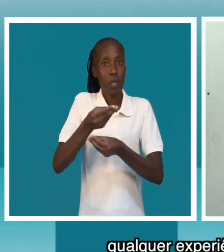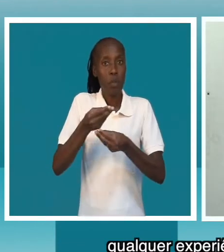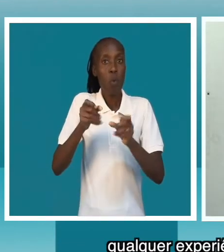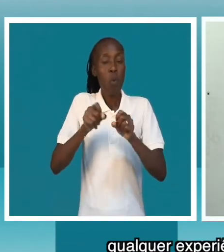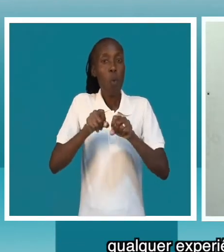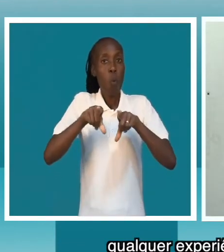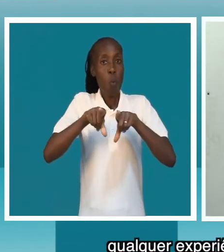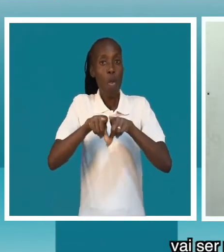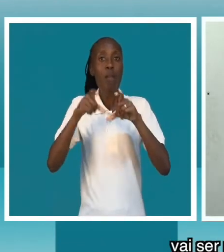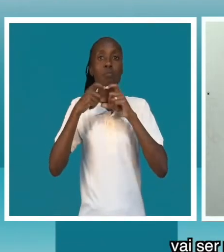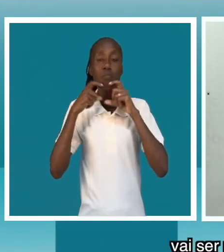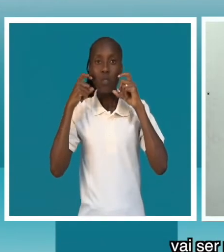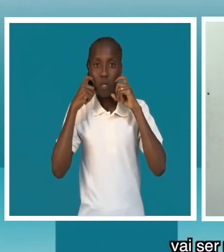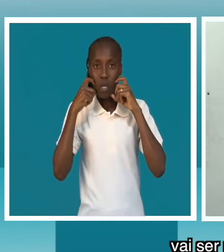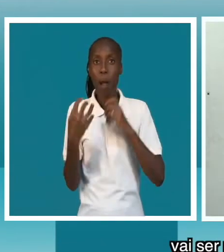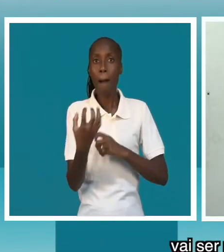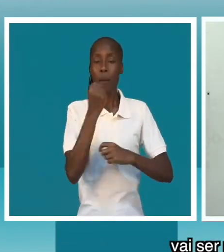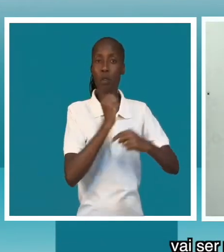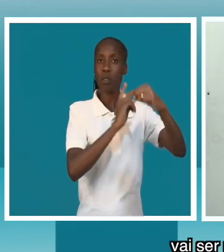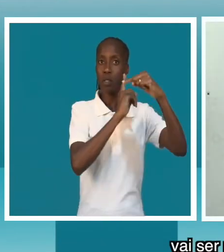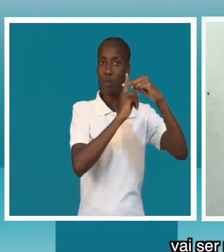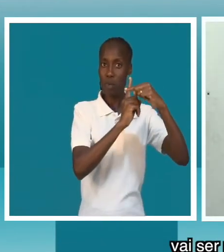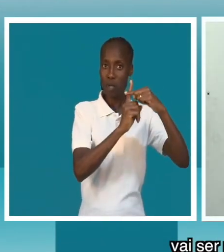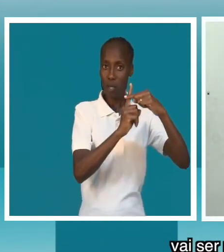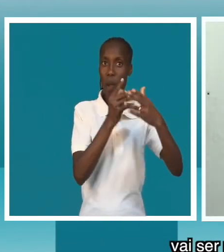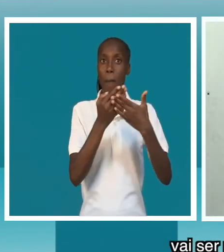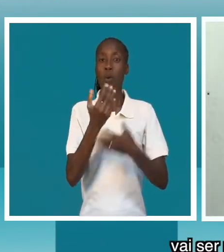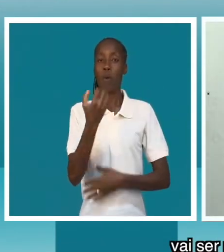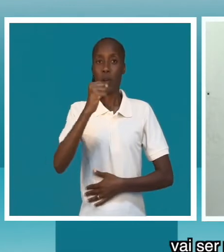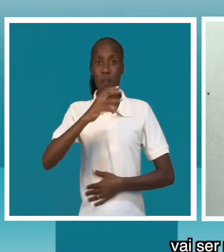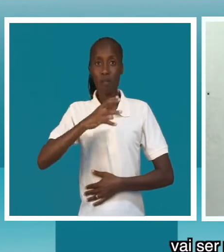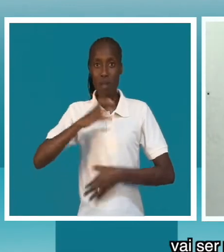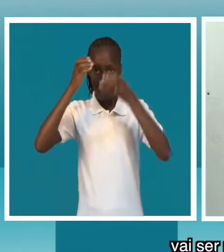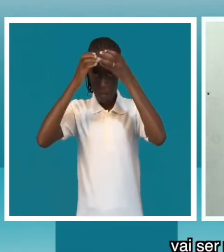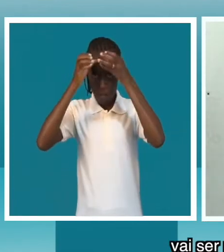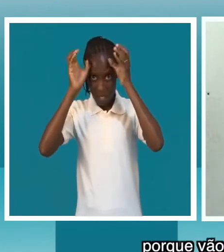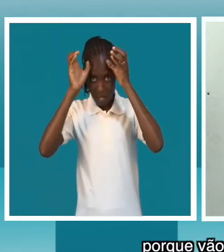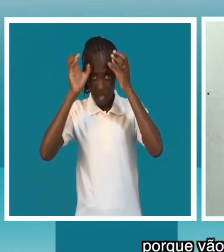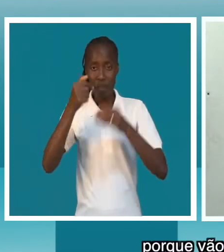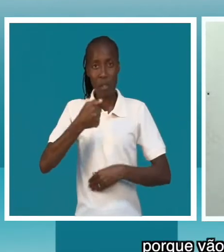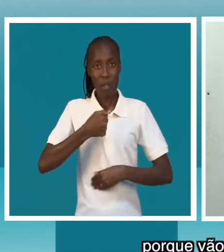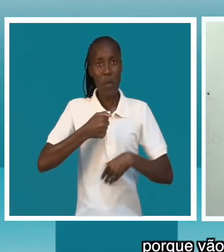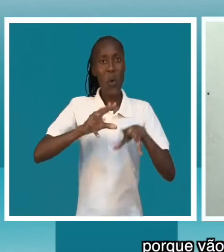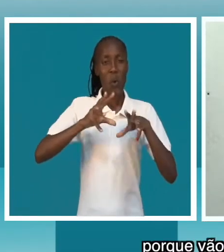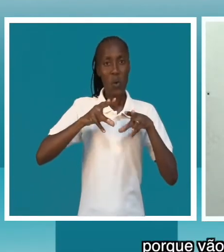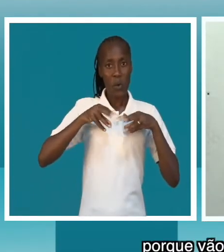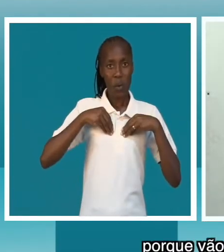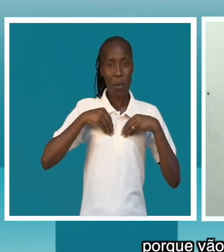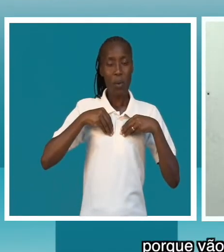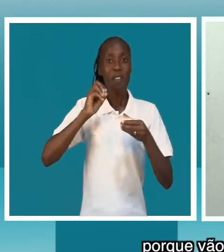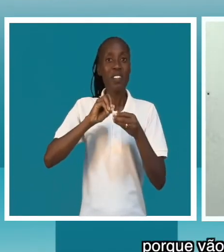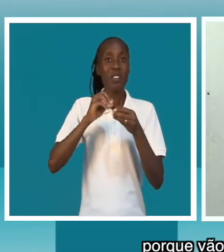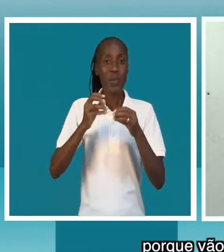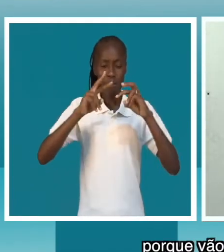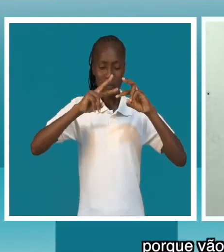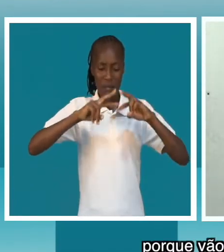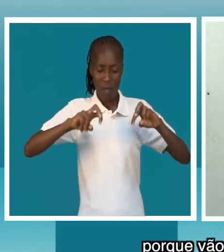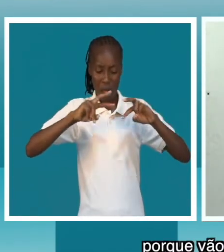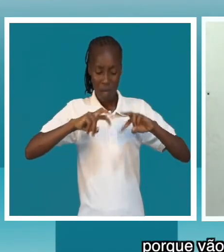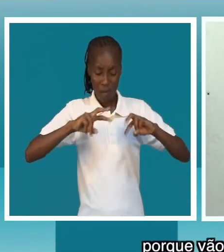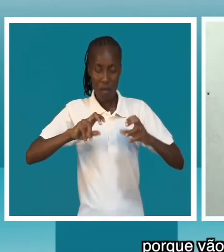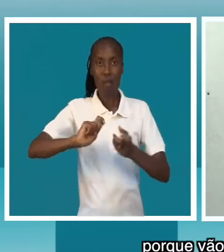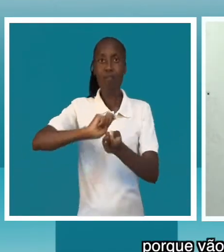colegas de Moçambique, vai ser positivo, vai ser, porque vão ter a capacidade, eu acredito, de pegar, analisar